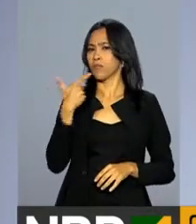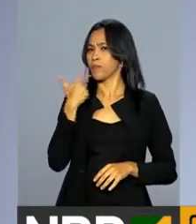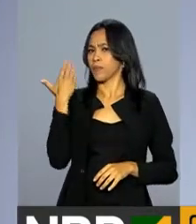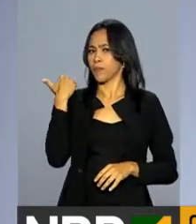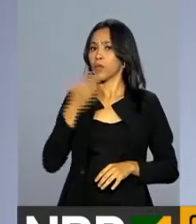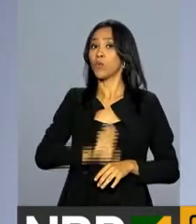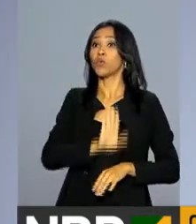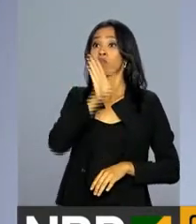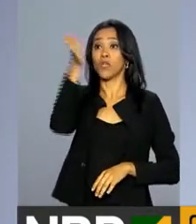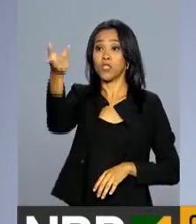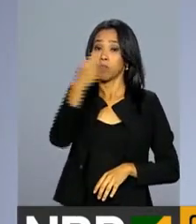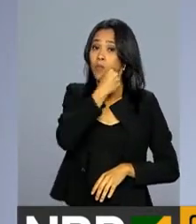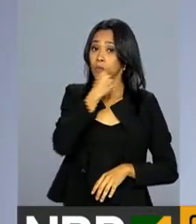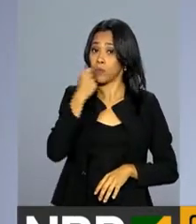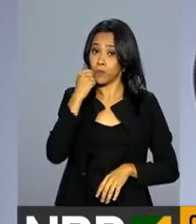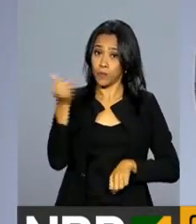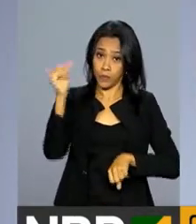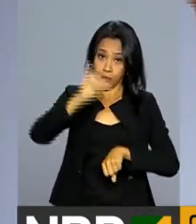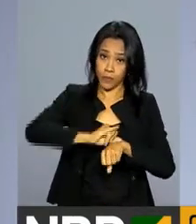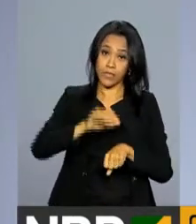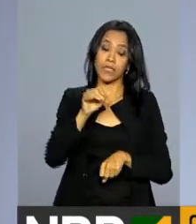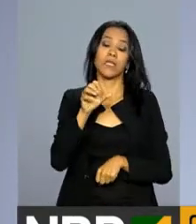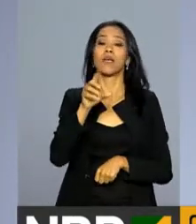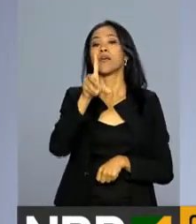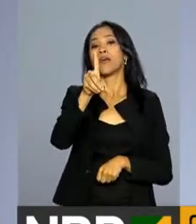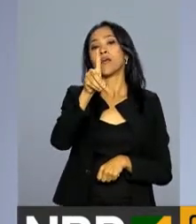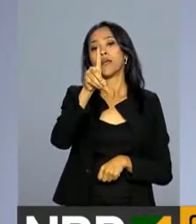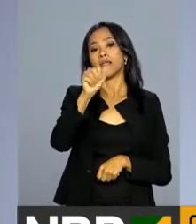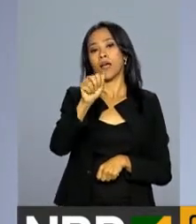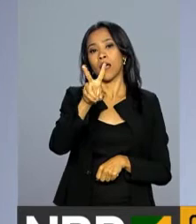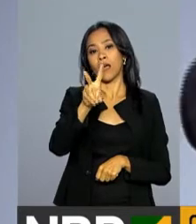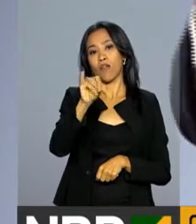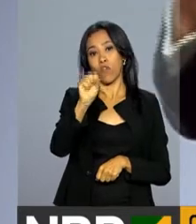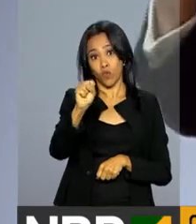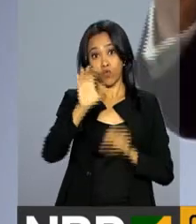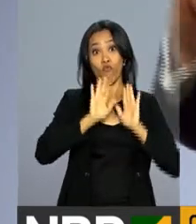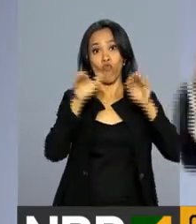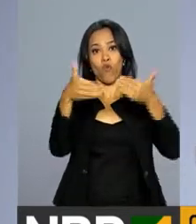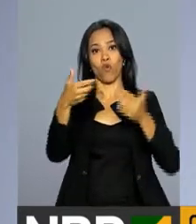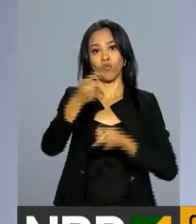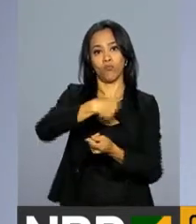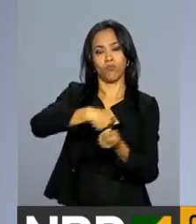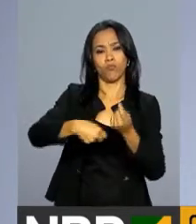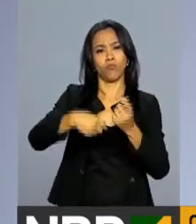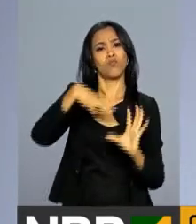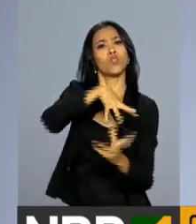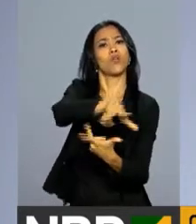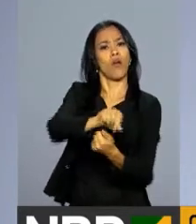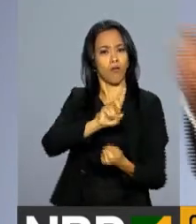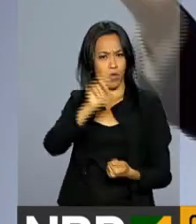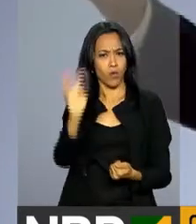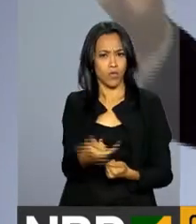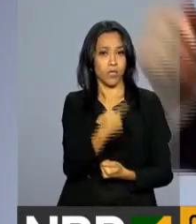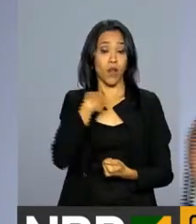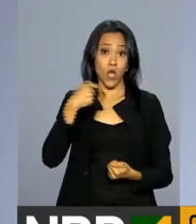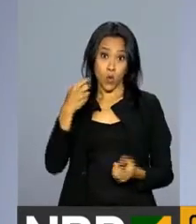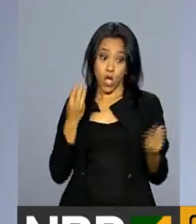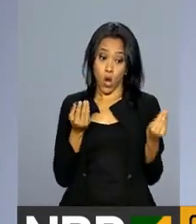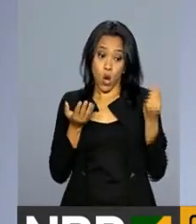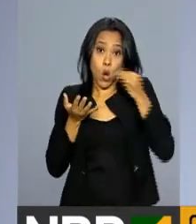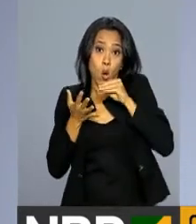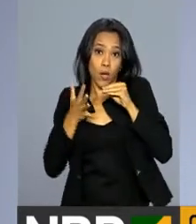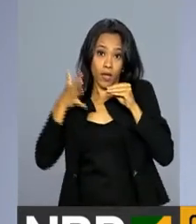para para um fórum mundial a eu coloquei esse trecho do meu discurso e fui europeu